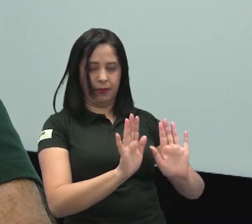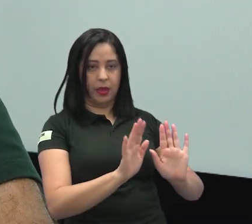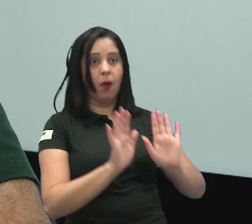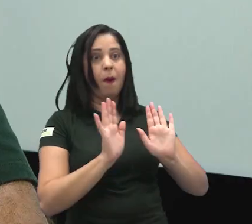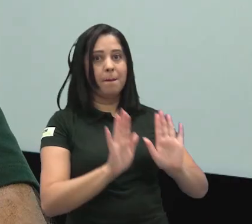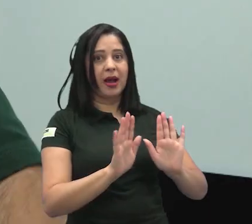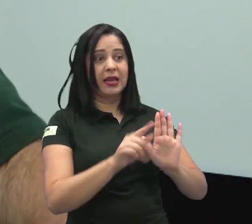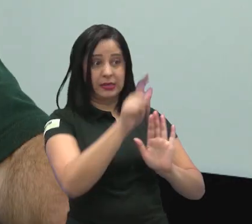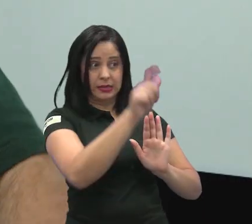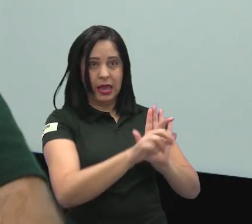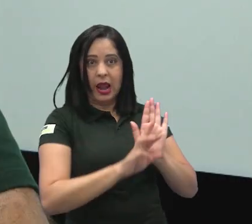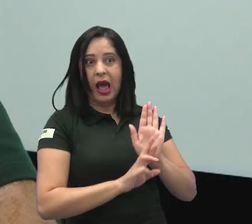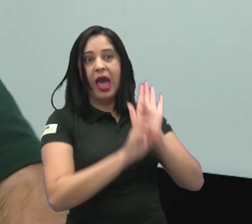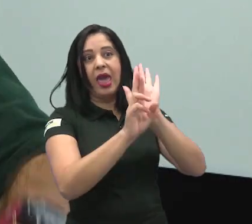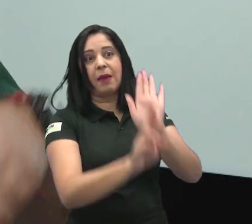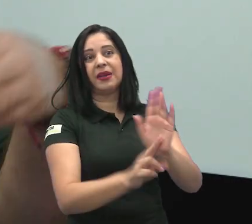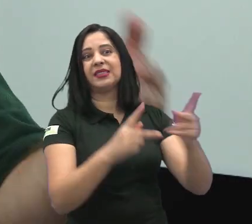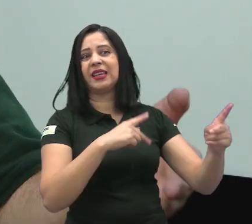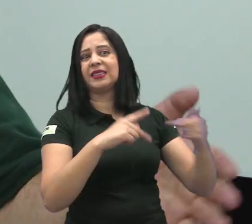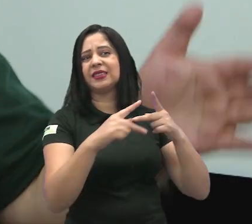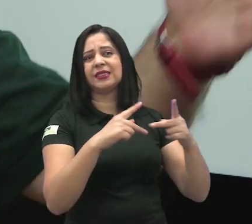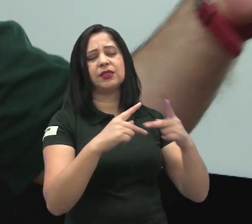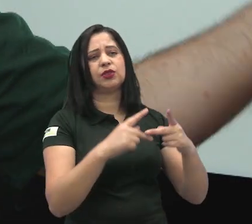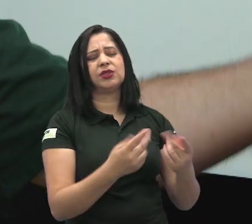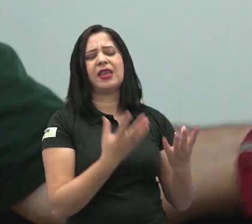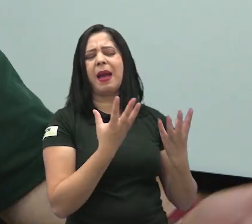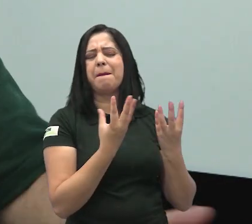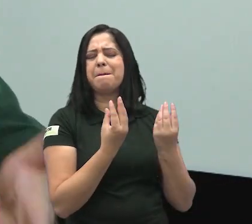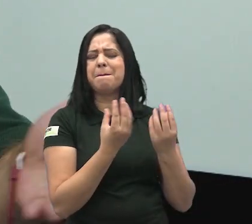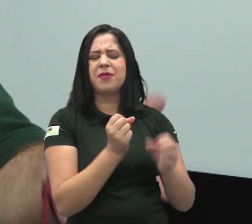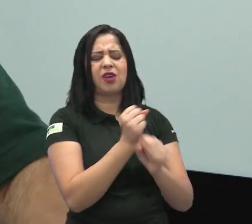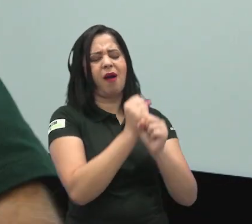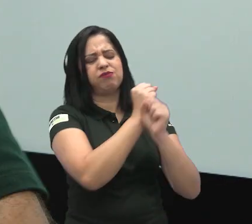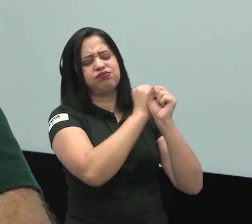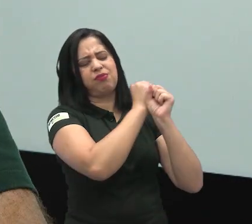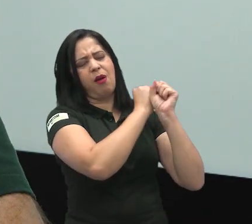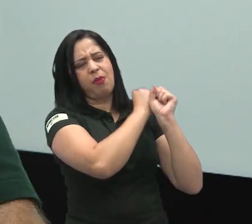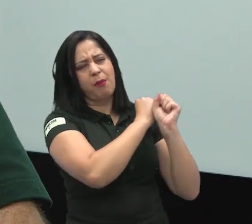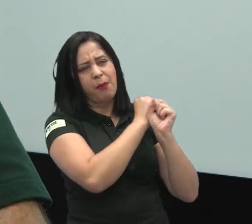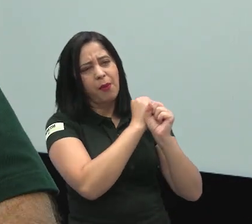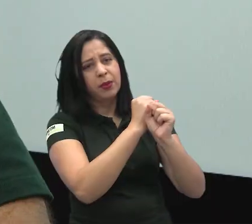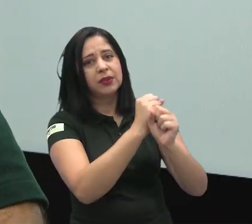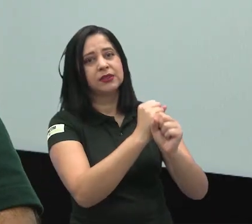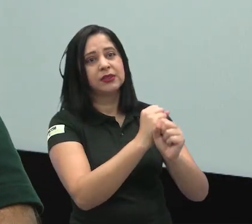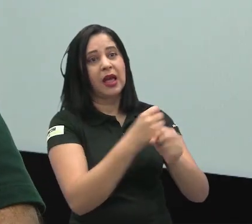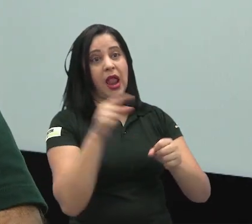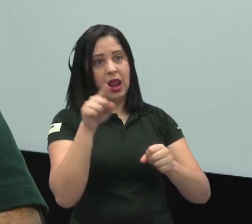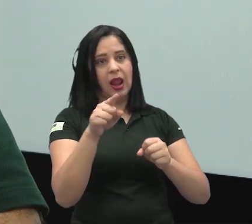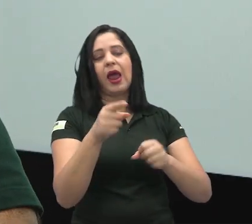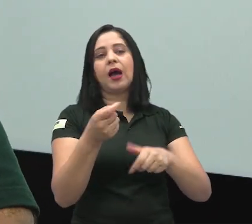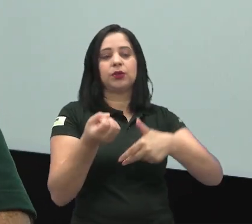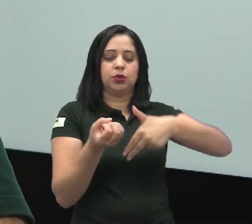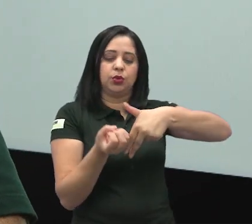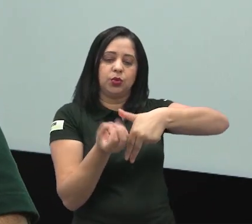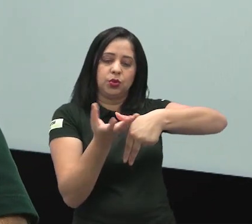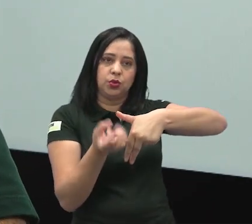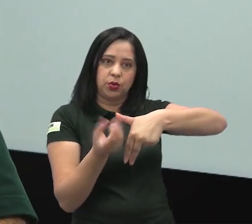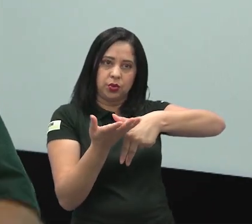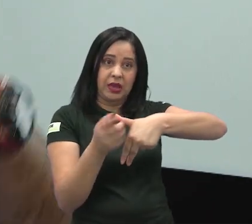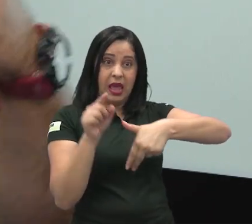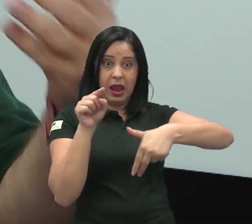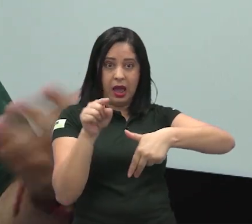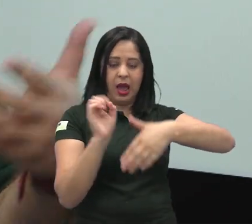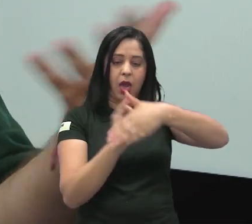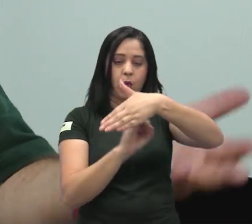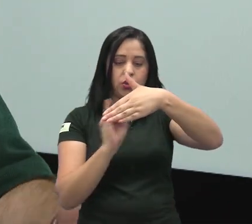São José, mas ela representa São José há muito tempo no Instituto Átulon, que é um instituto para deficientes